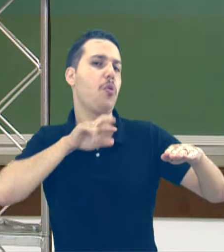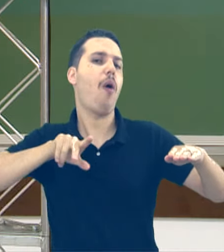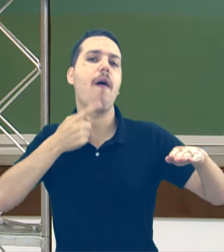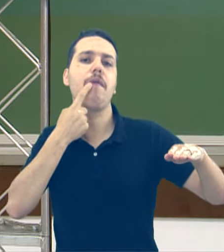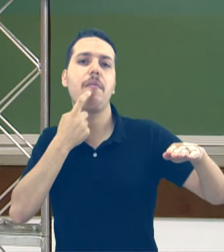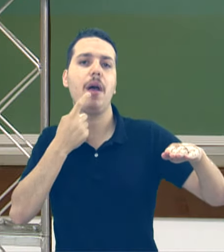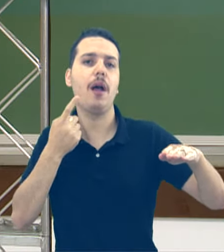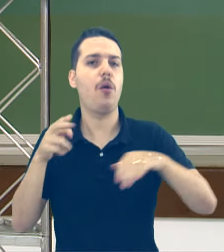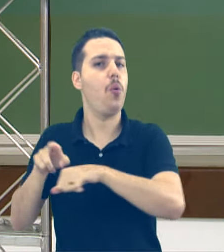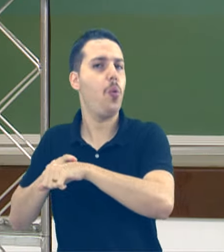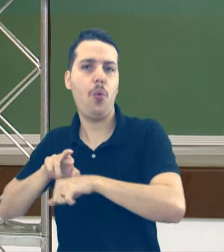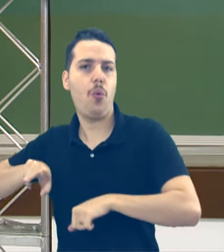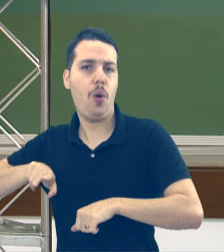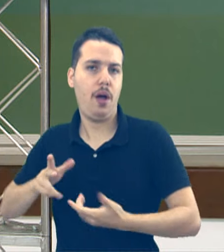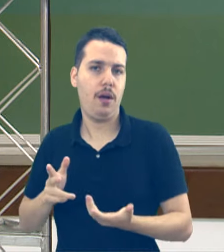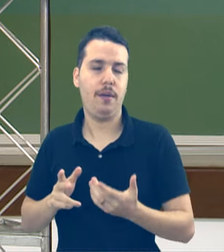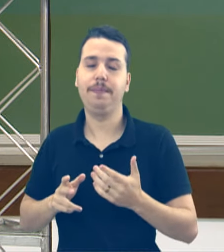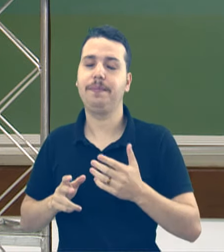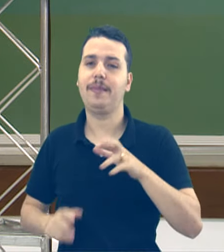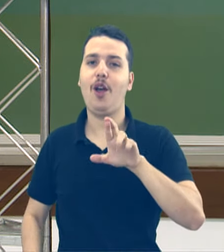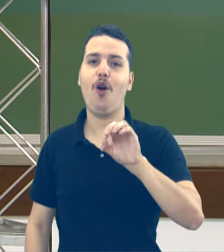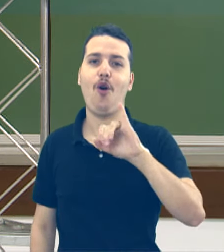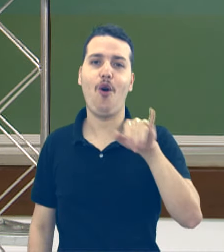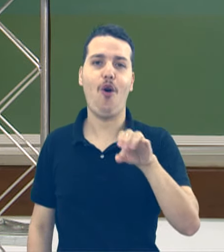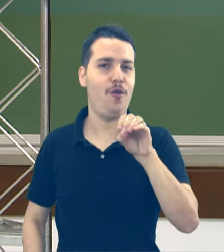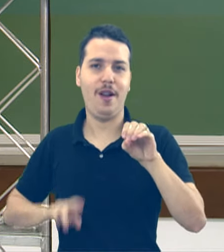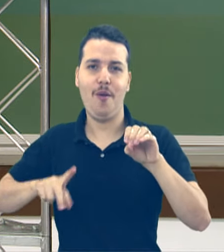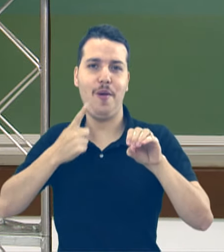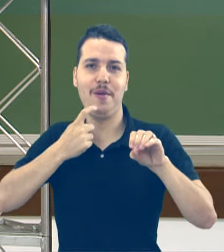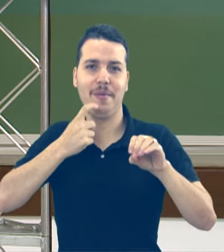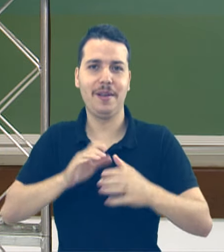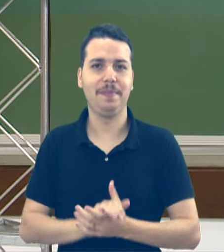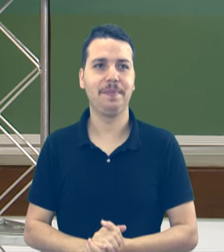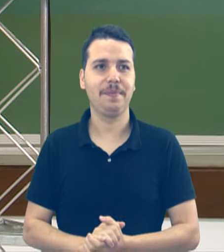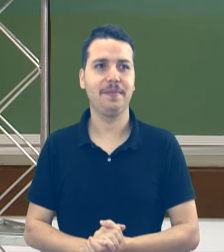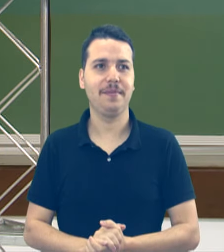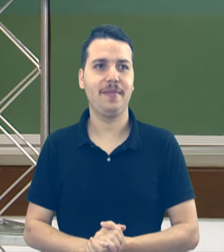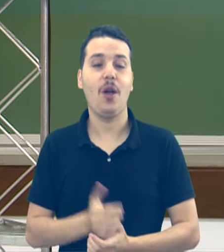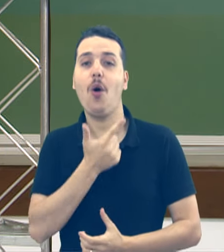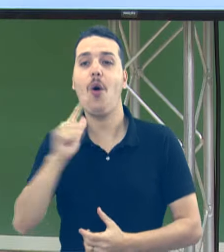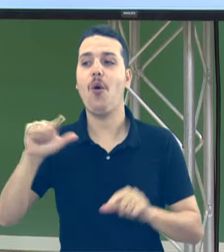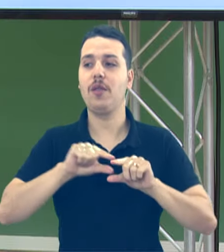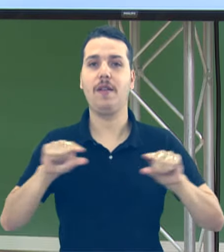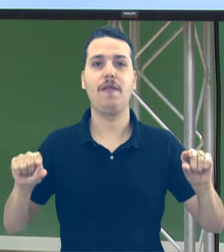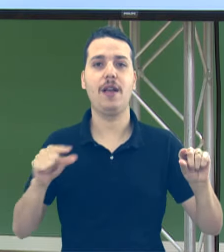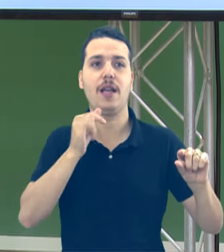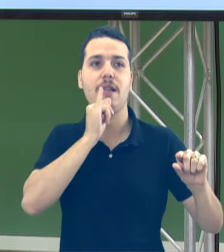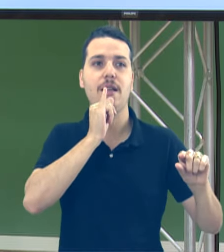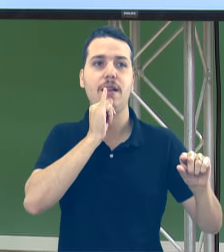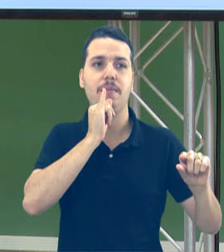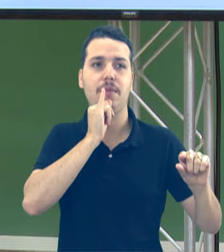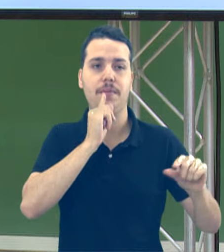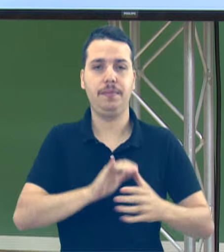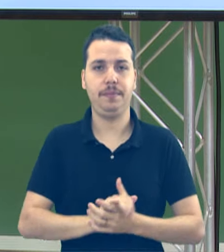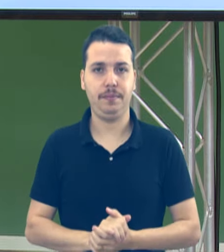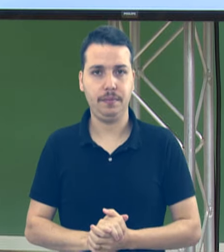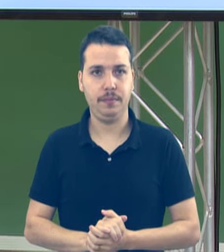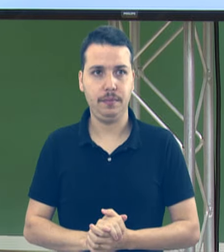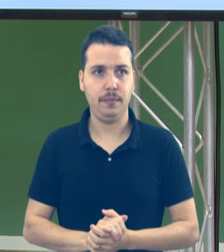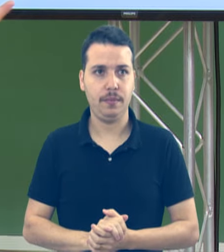exemplo, rojo. ¿Sí? Segundo exemplo, vivo en una casa grande, ou